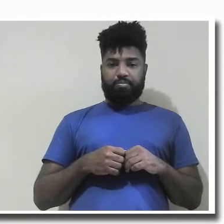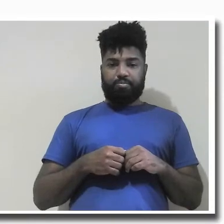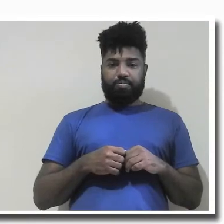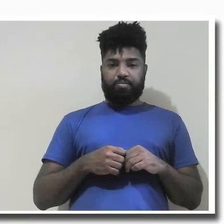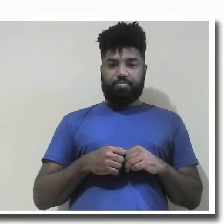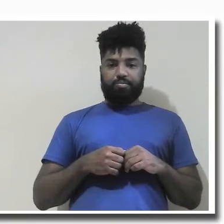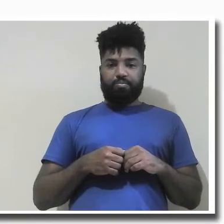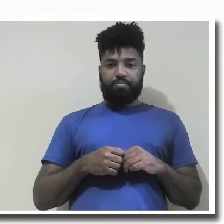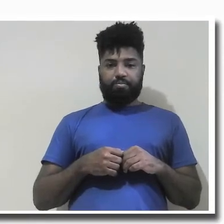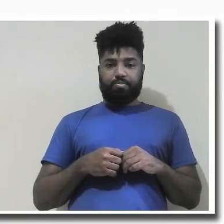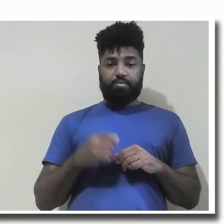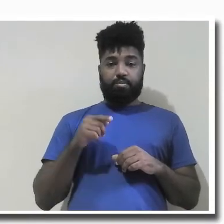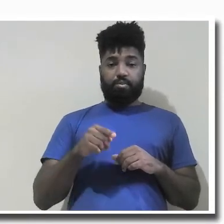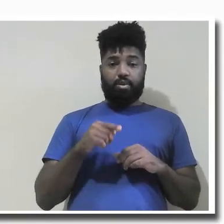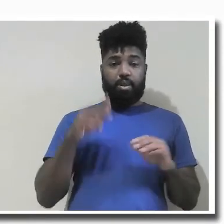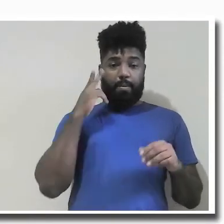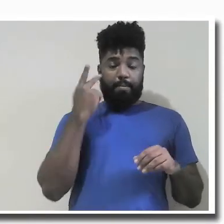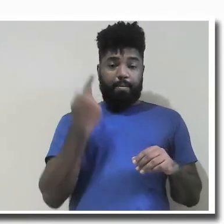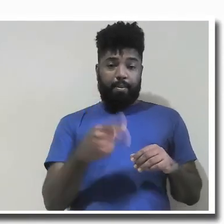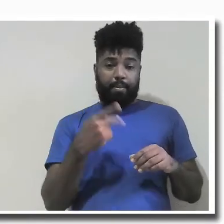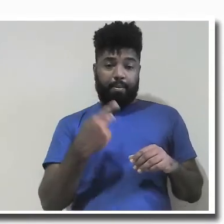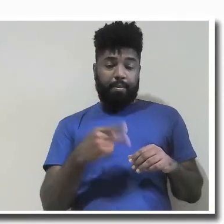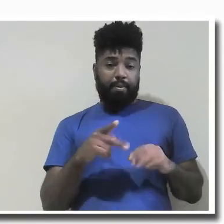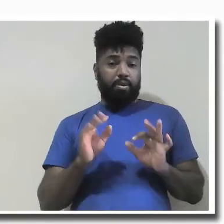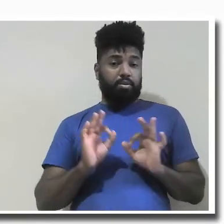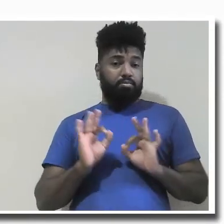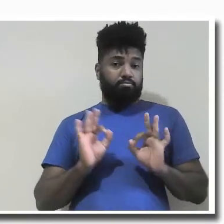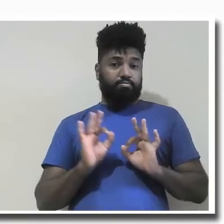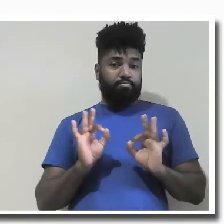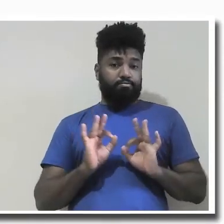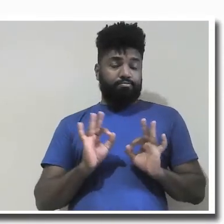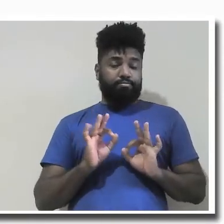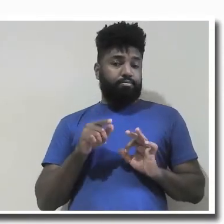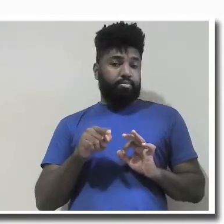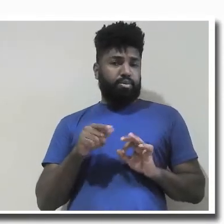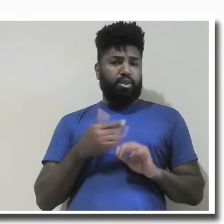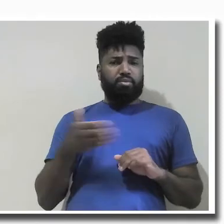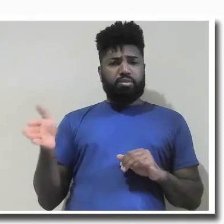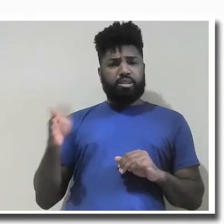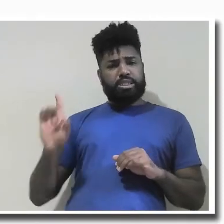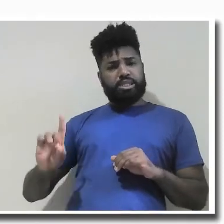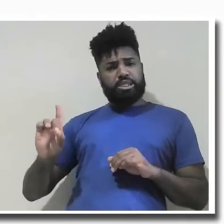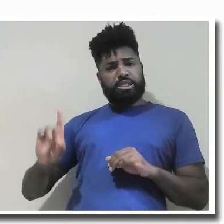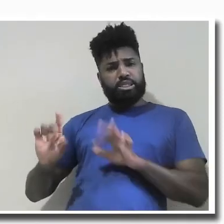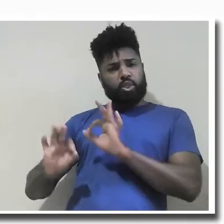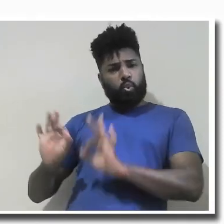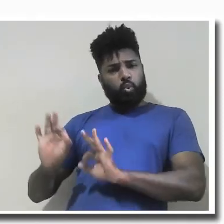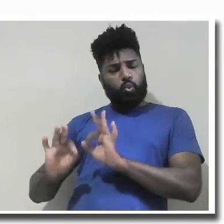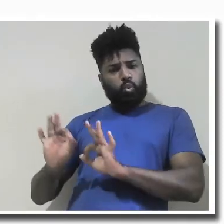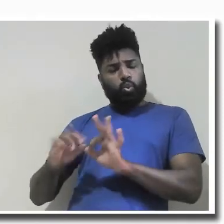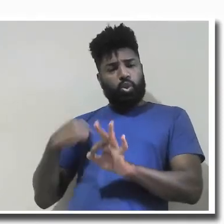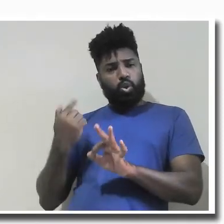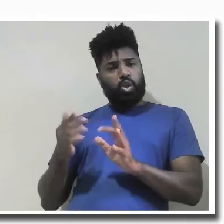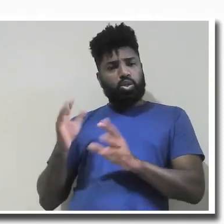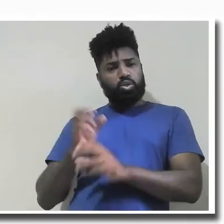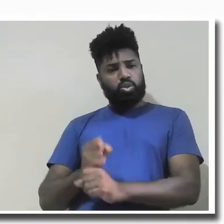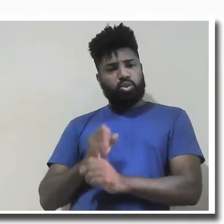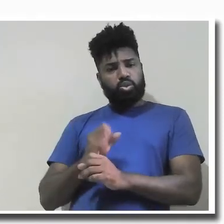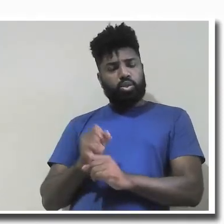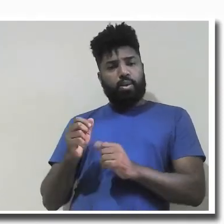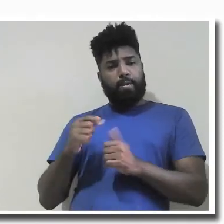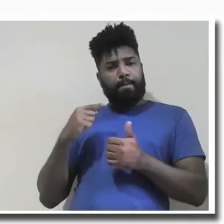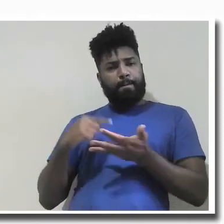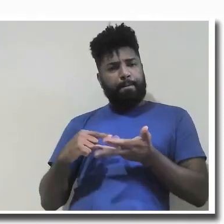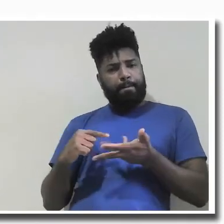Sem aplicar a propriedade, sem utilizar essa parte da direita, vamos calcular o produto primeiro e